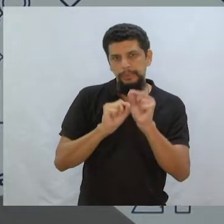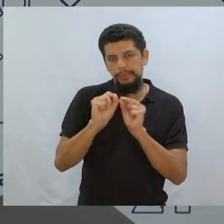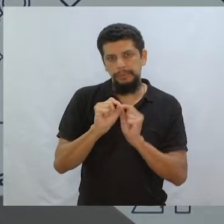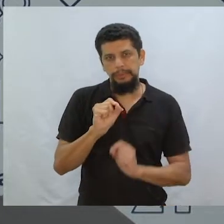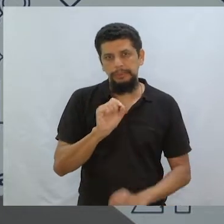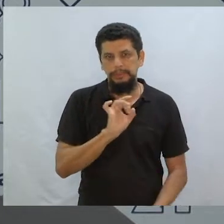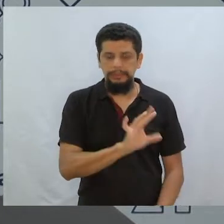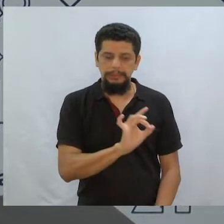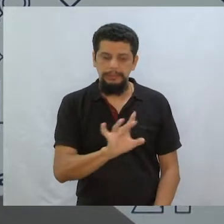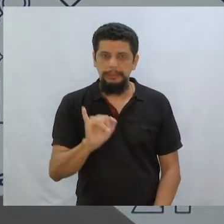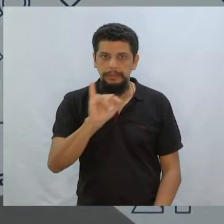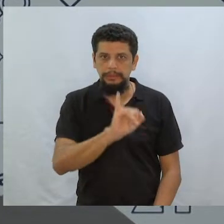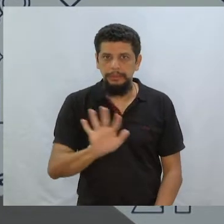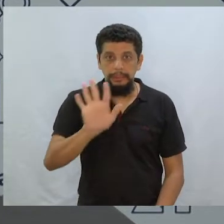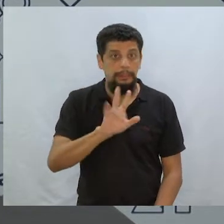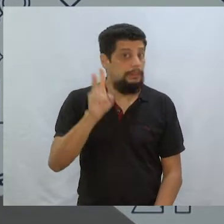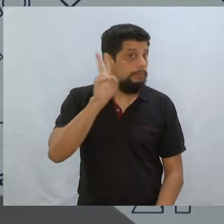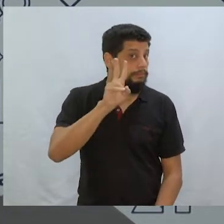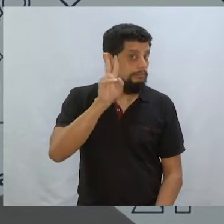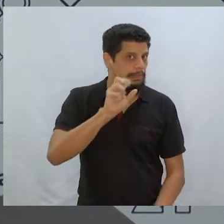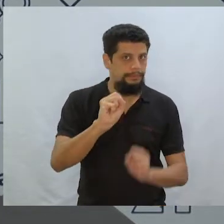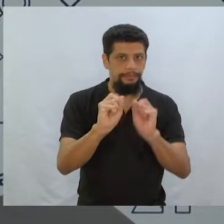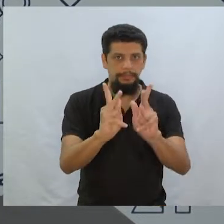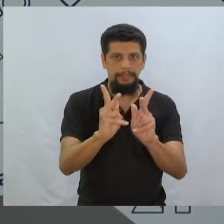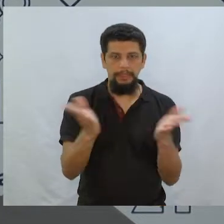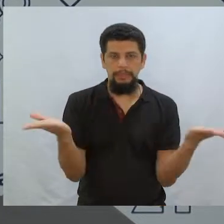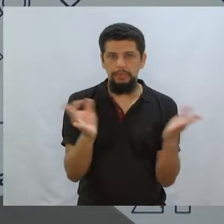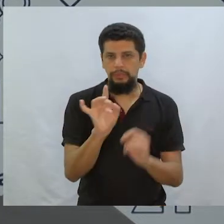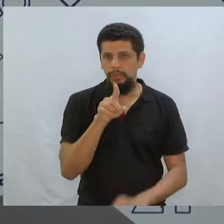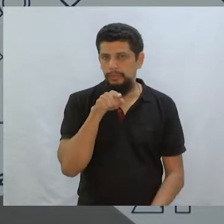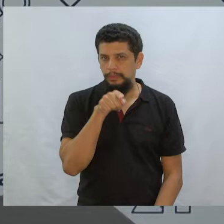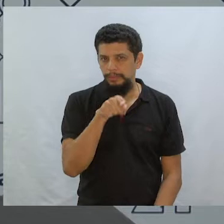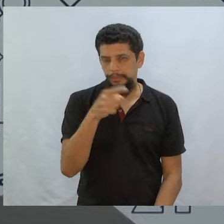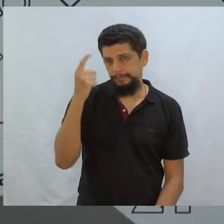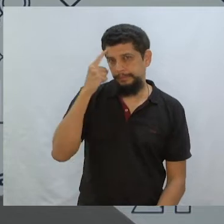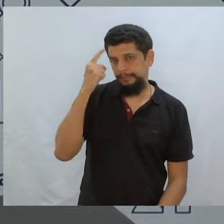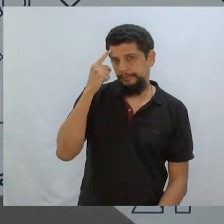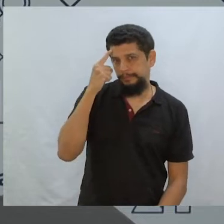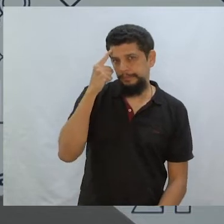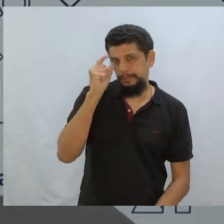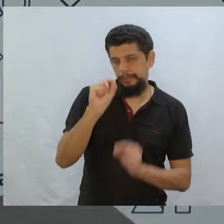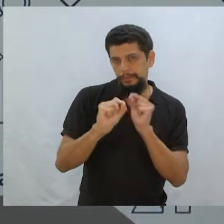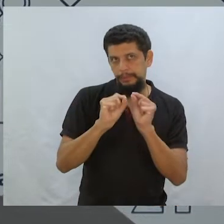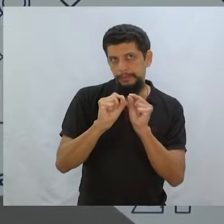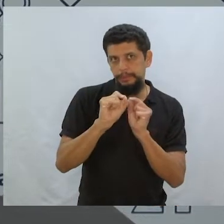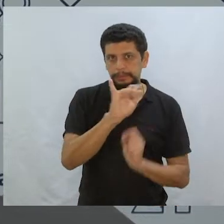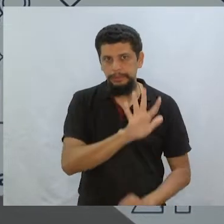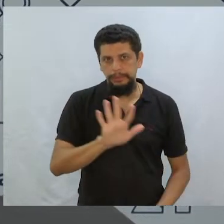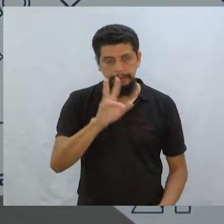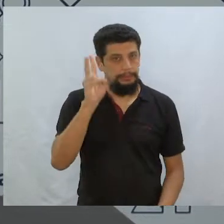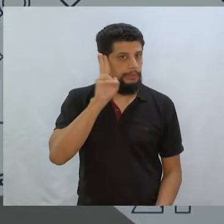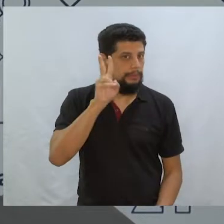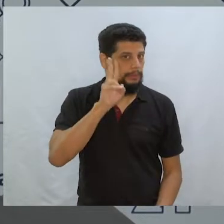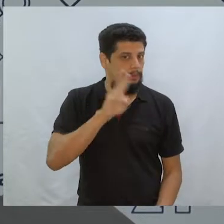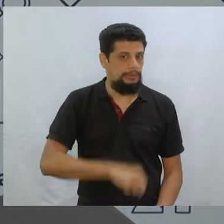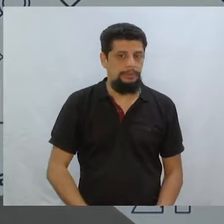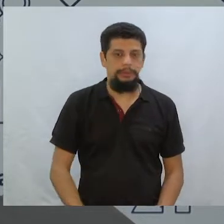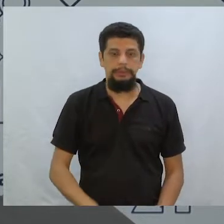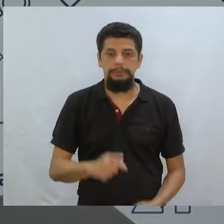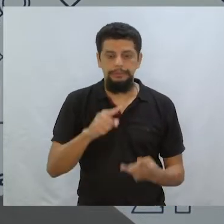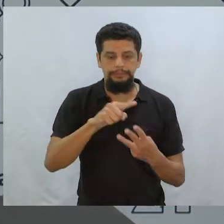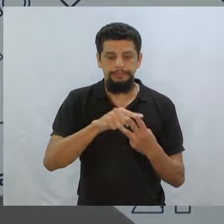que essas imagens te lembram Ok é só para você pensar o que que essas imagens te lembram são três